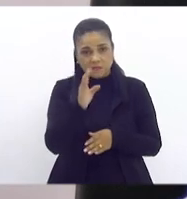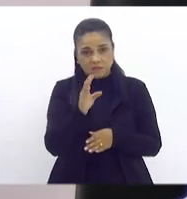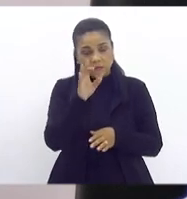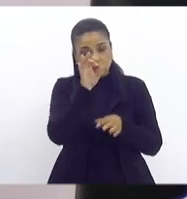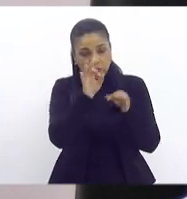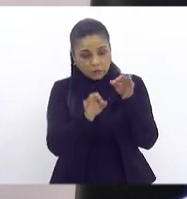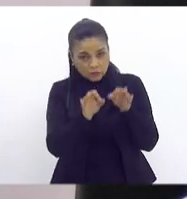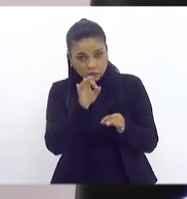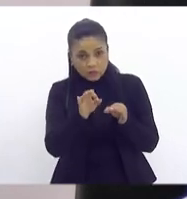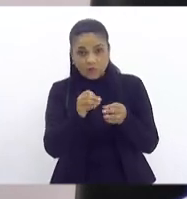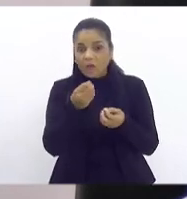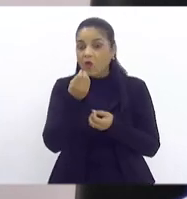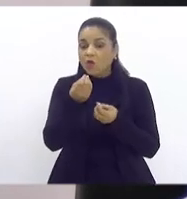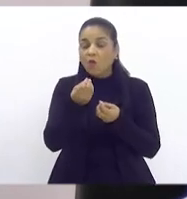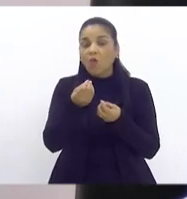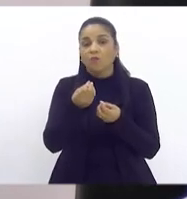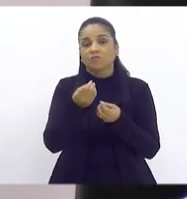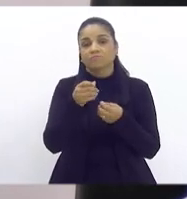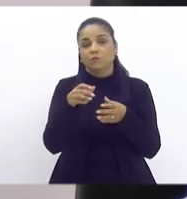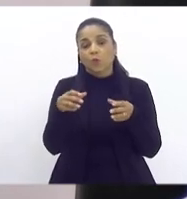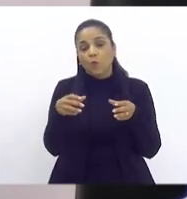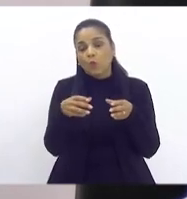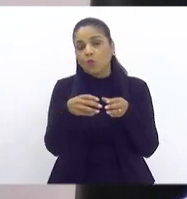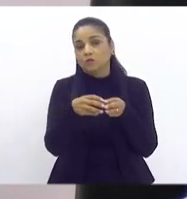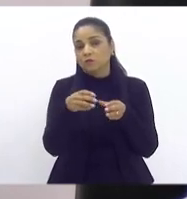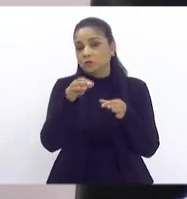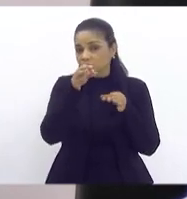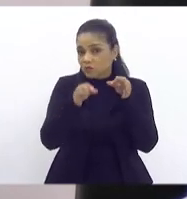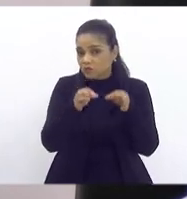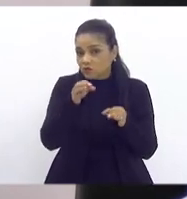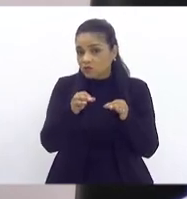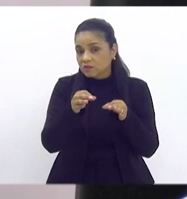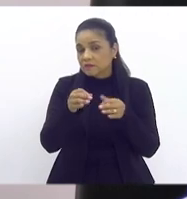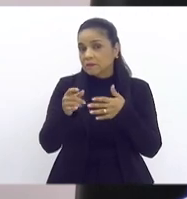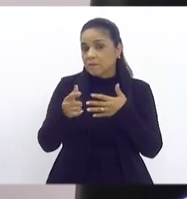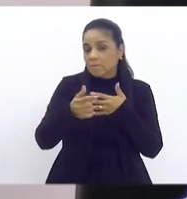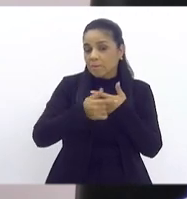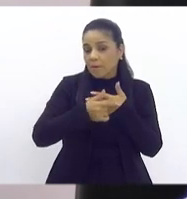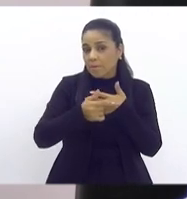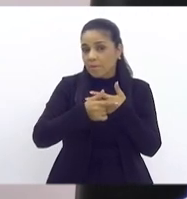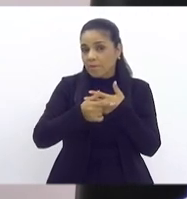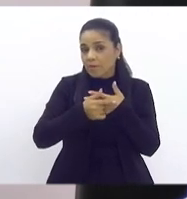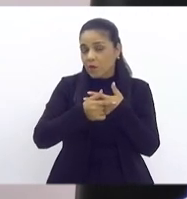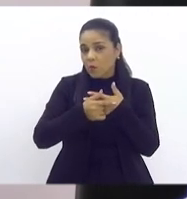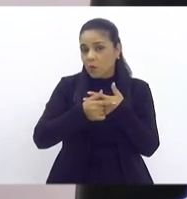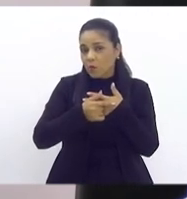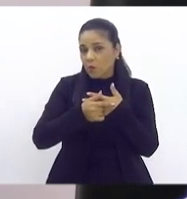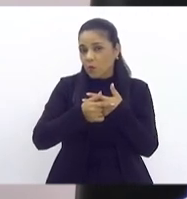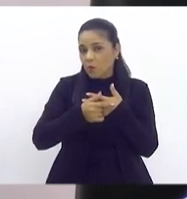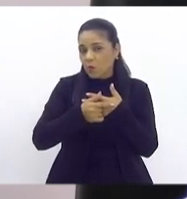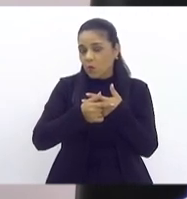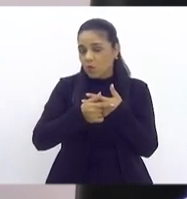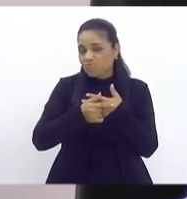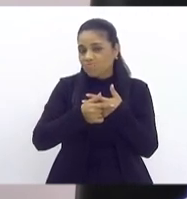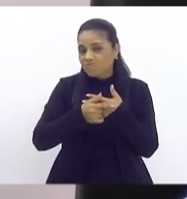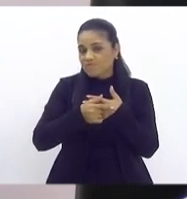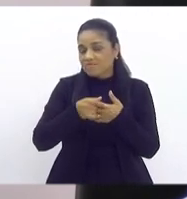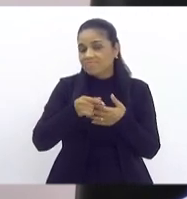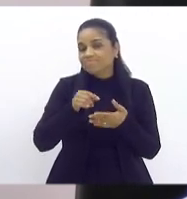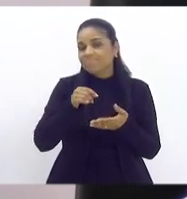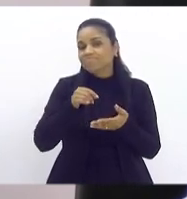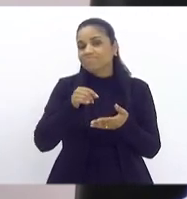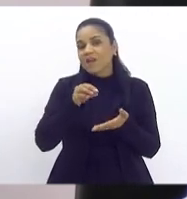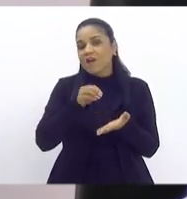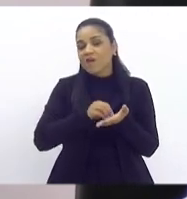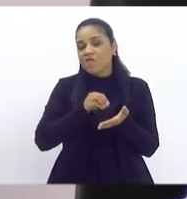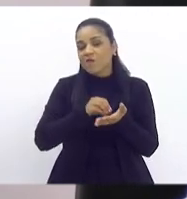de Justiça também se se coloca eh no papel de não fazer com que a injustiça seja